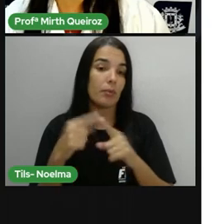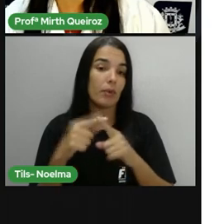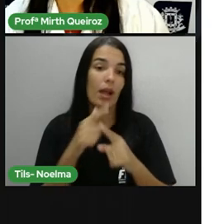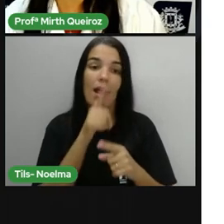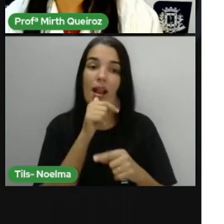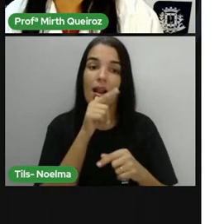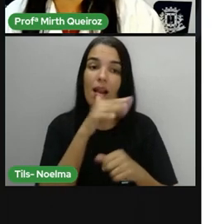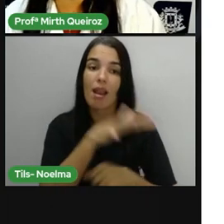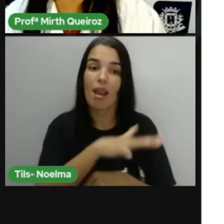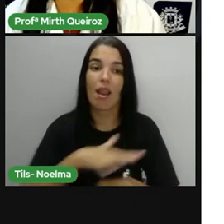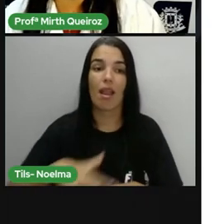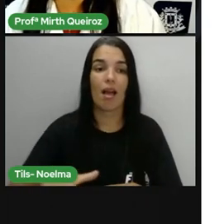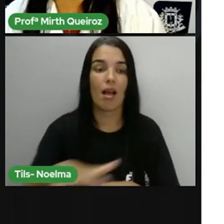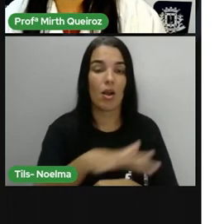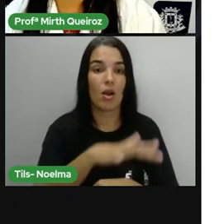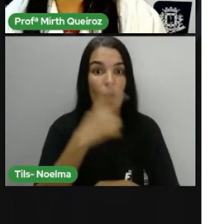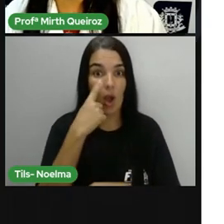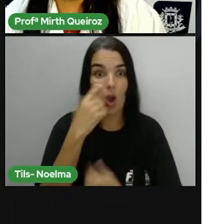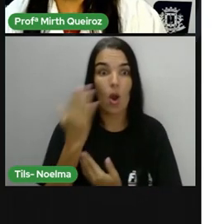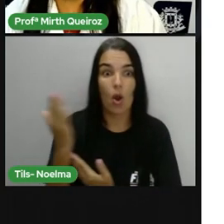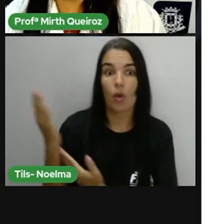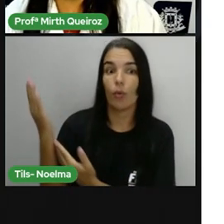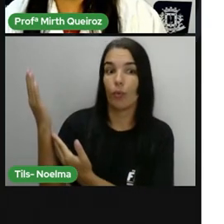Olha como é que está hoje, né?